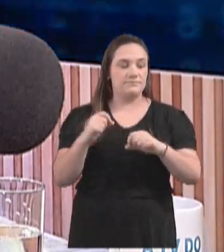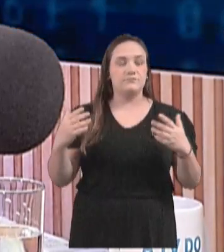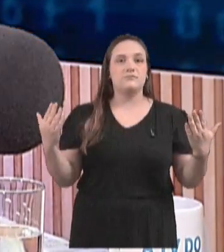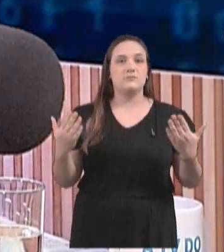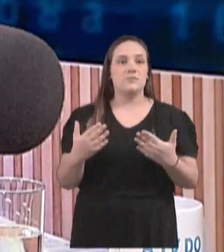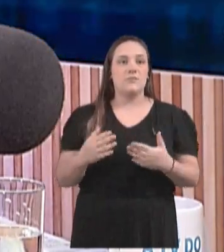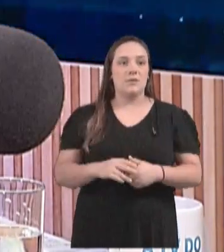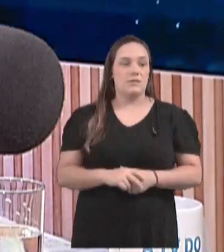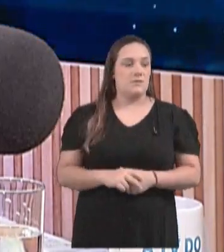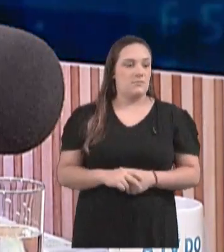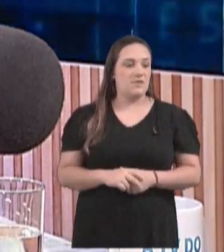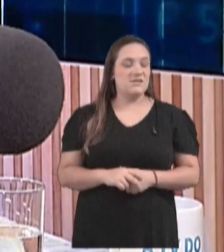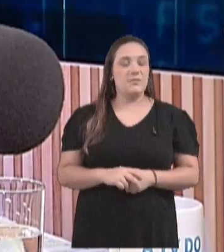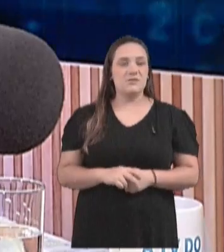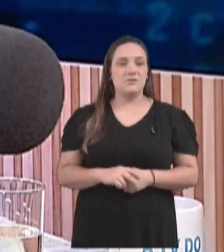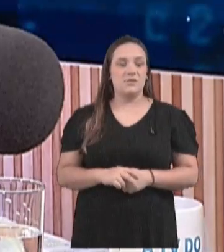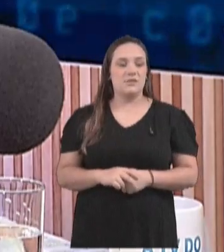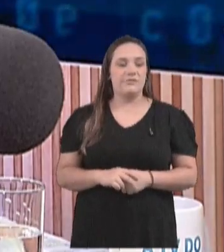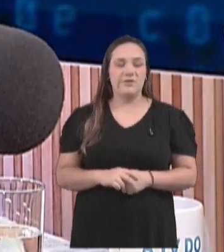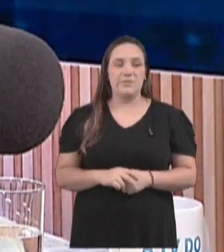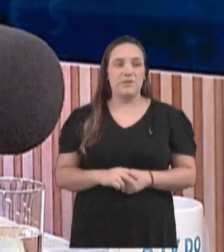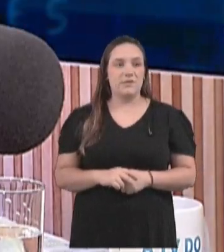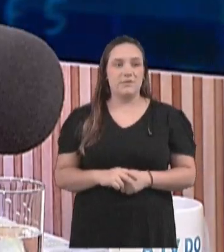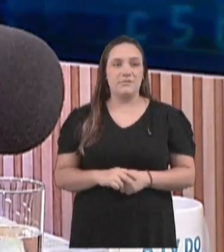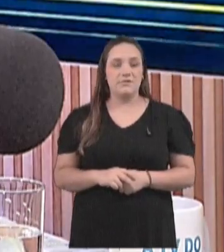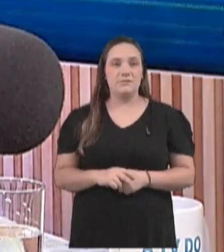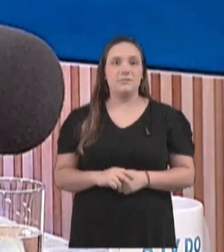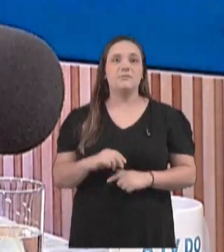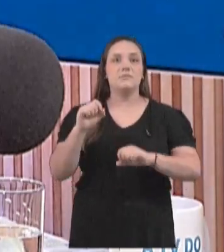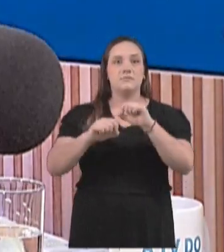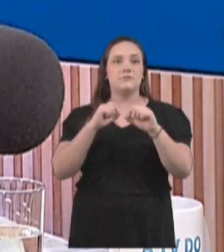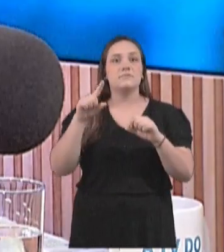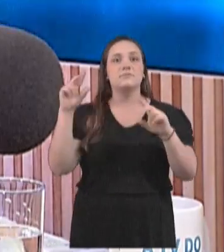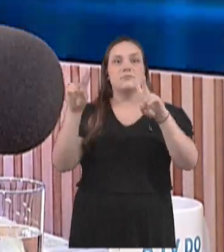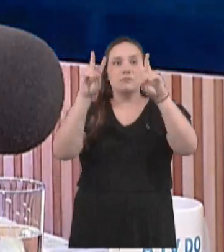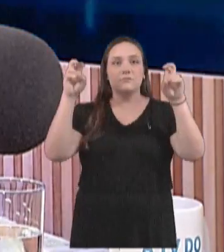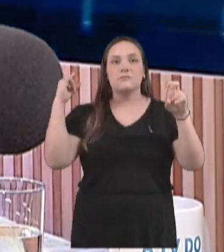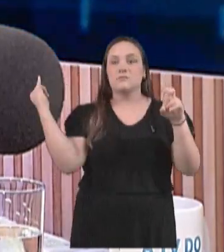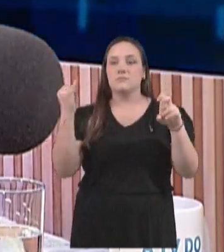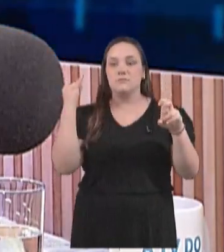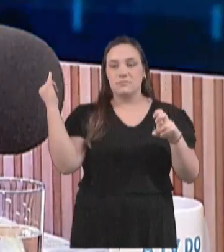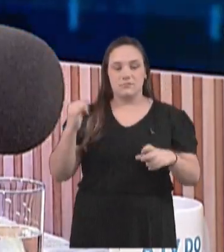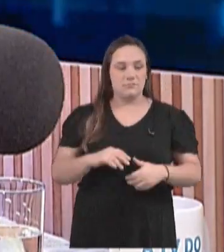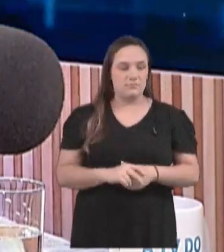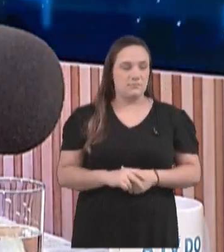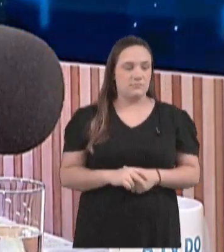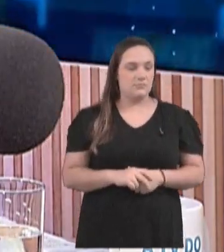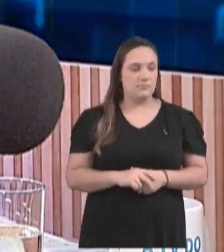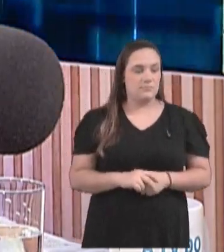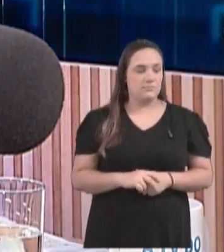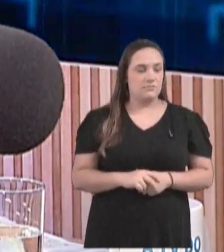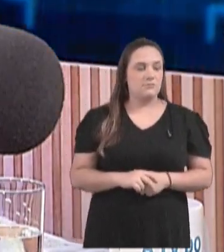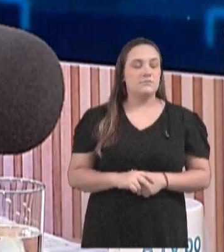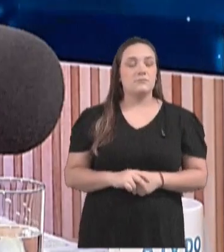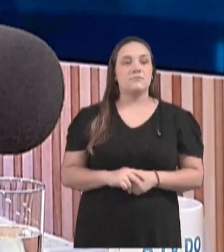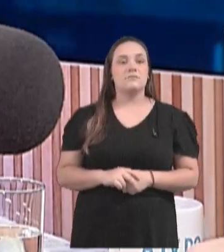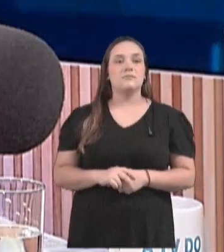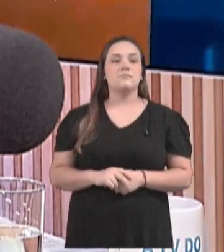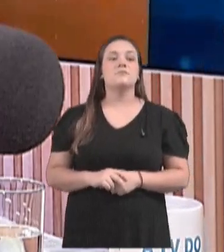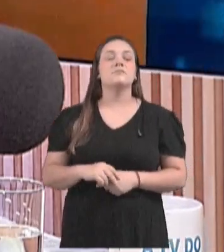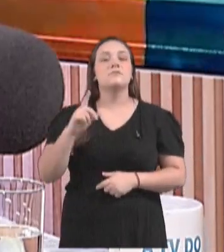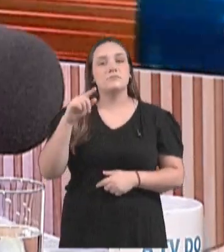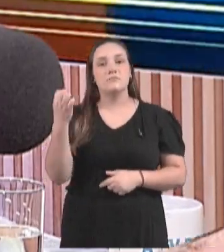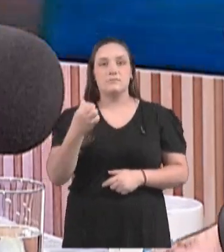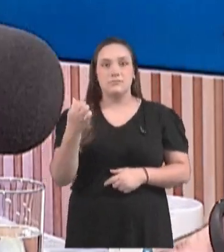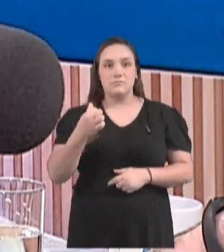Então, um evento, como você já disse na abertura, Tiago, um evento muito importante. Ao longo desses anos, né, a